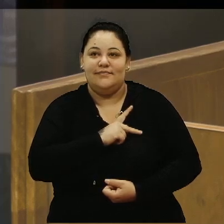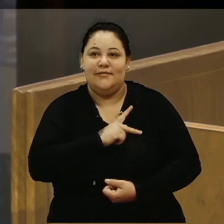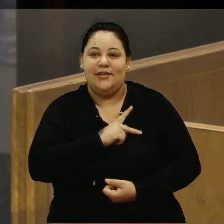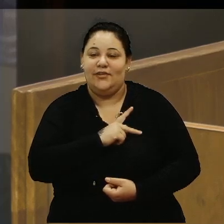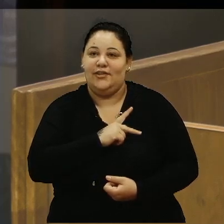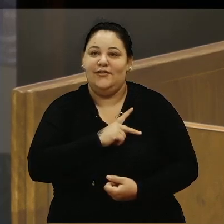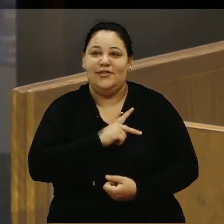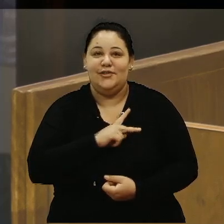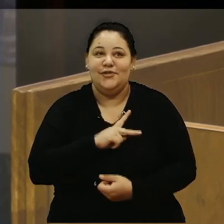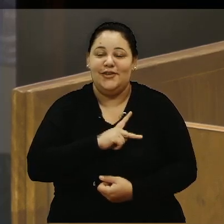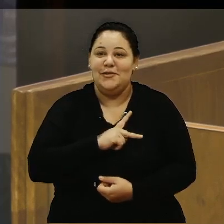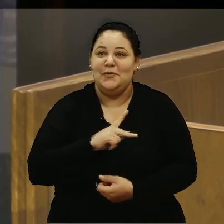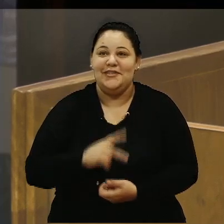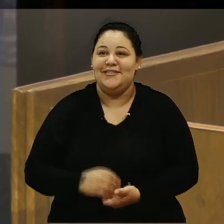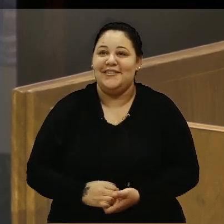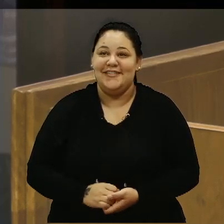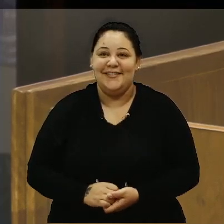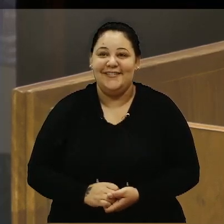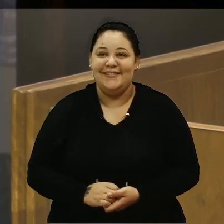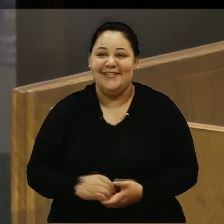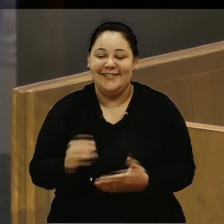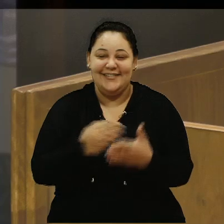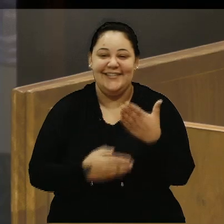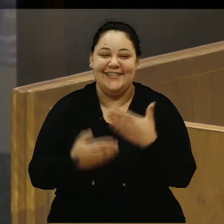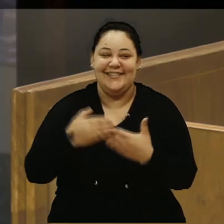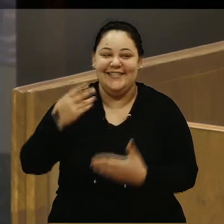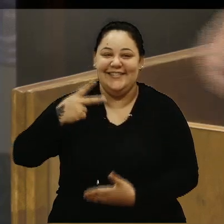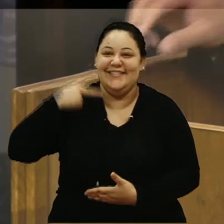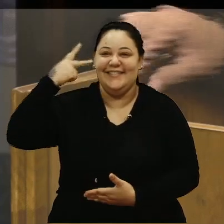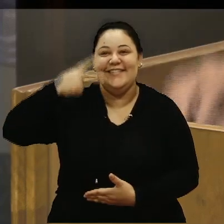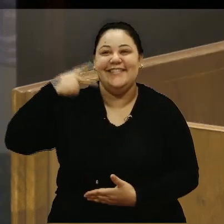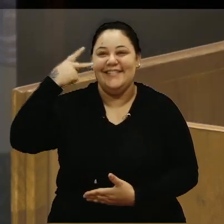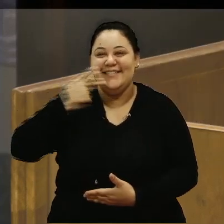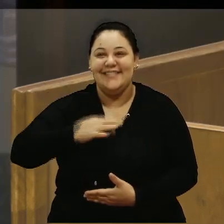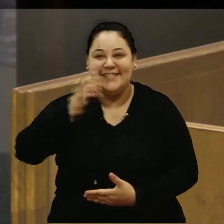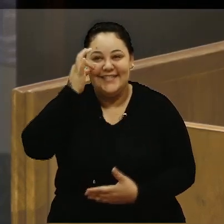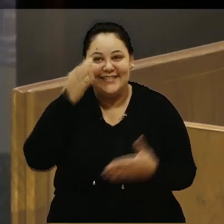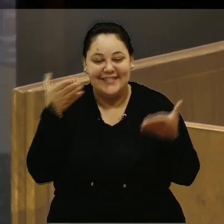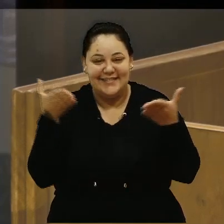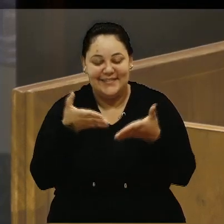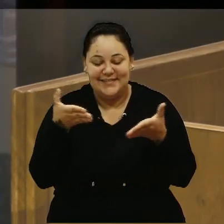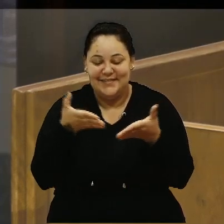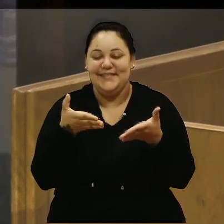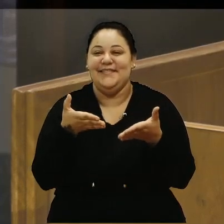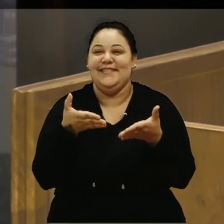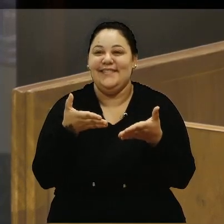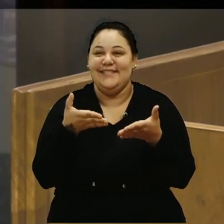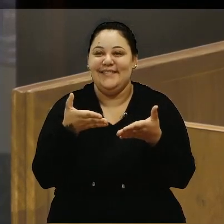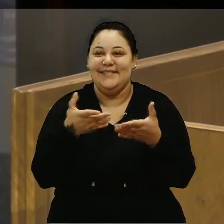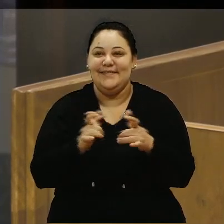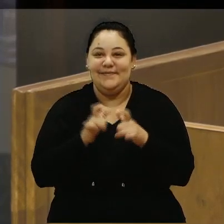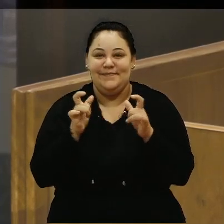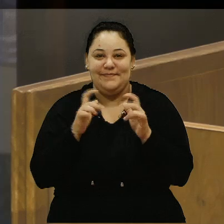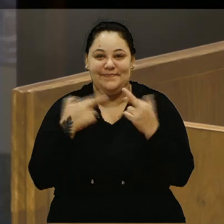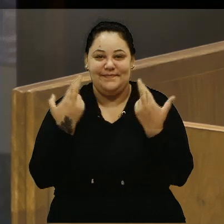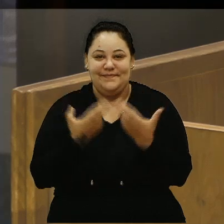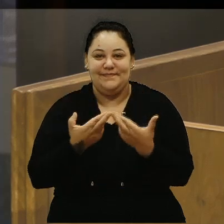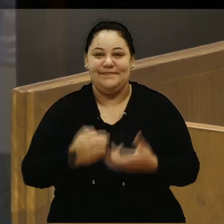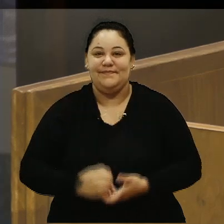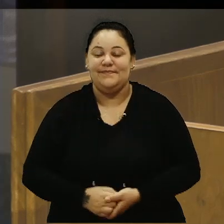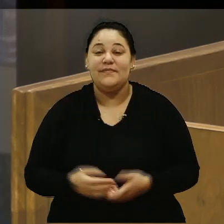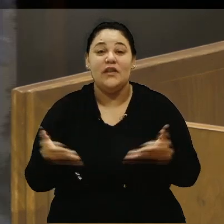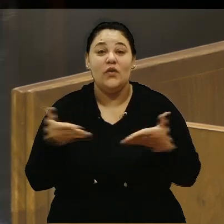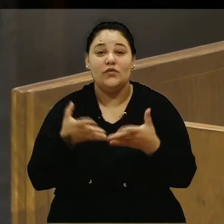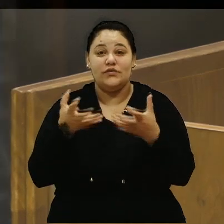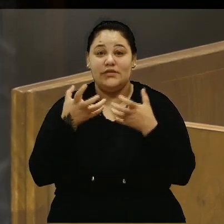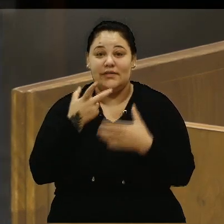vereadores. Então, chegando aqui hoje para mais um grande expediente. Hoje eu queria